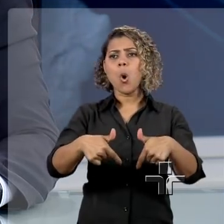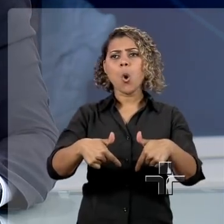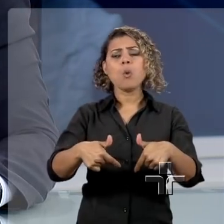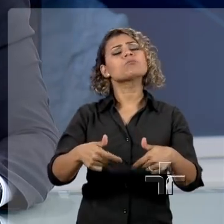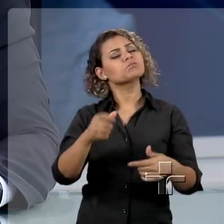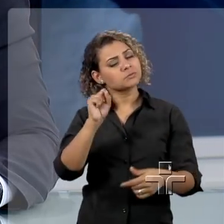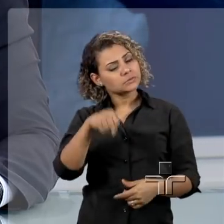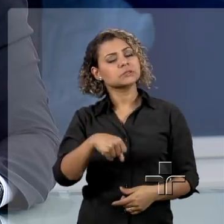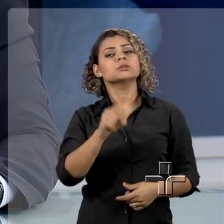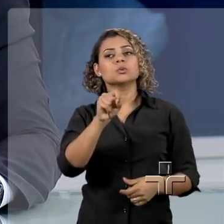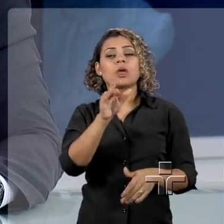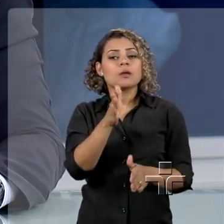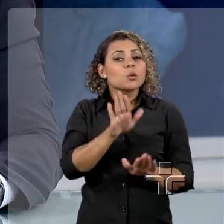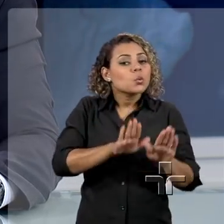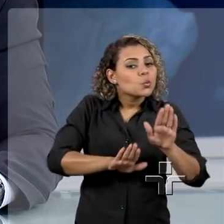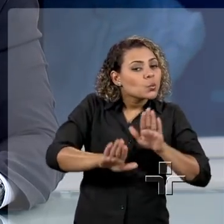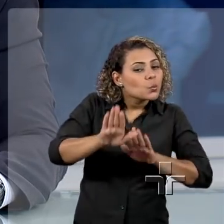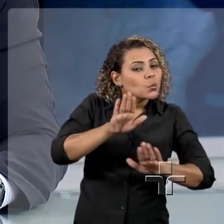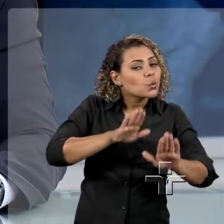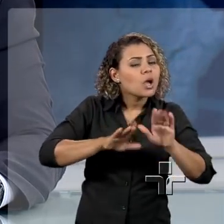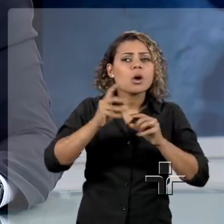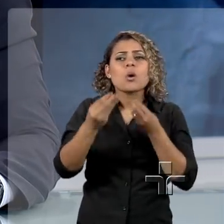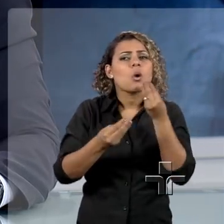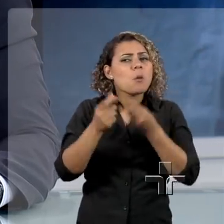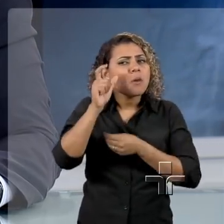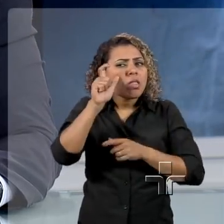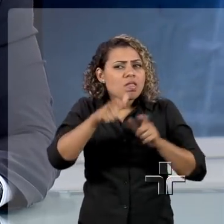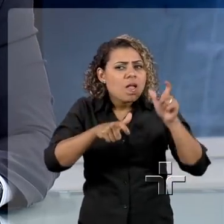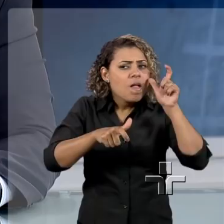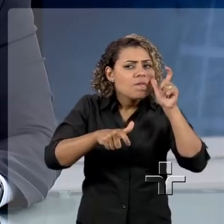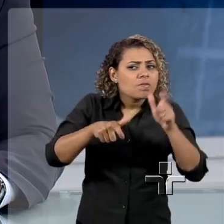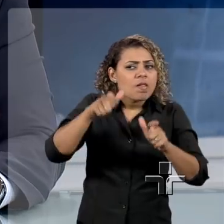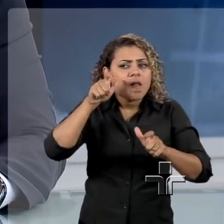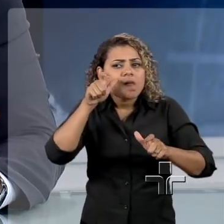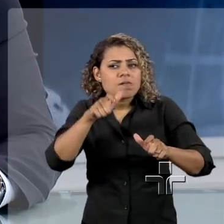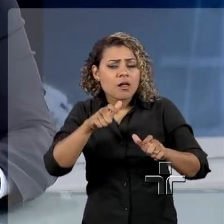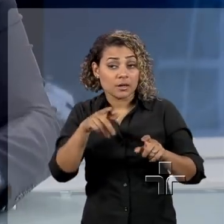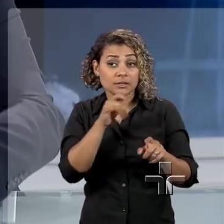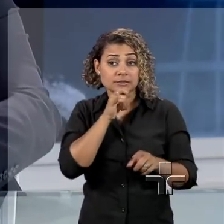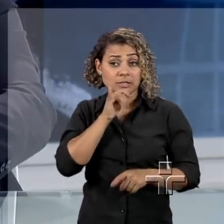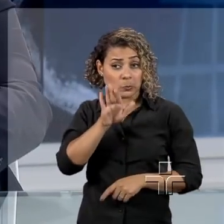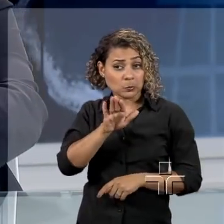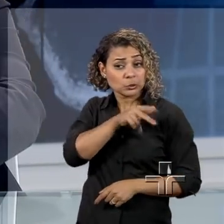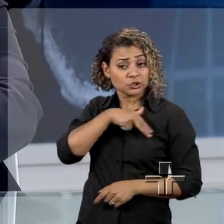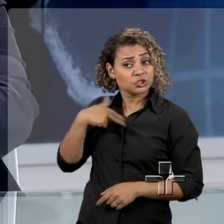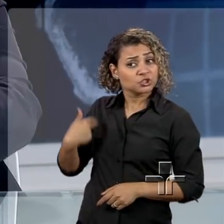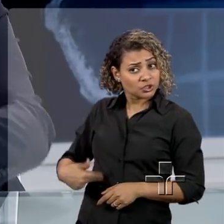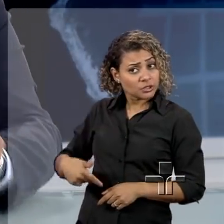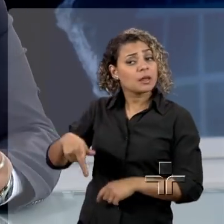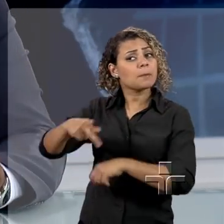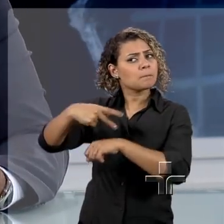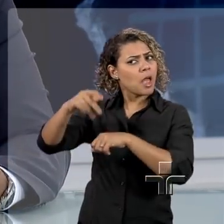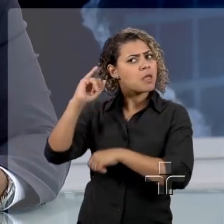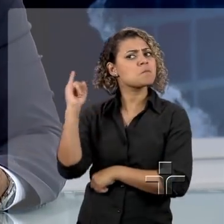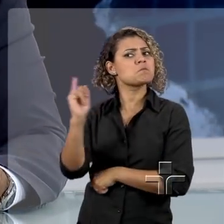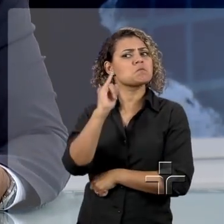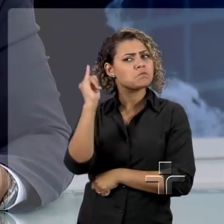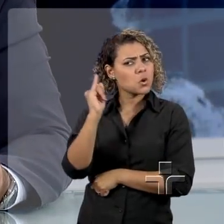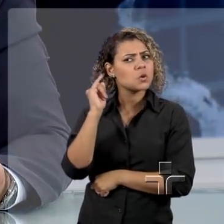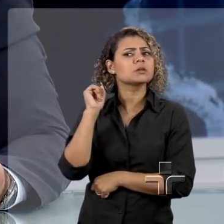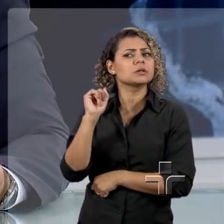realmente cuidadosa em relação a esses interesses todos. A China é um país importantíssimo no